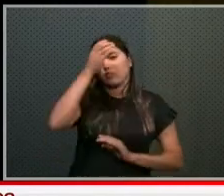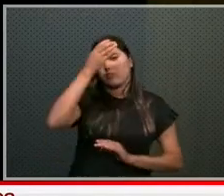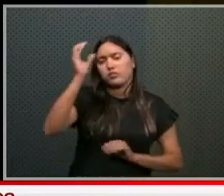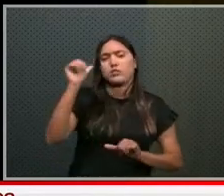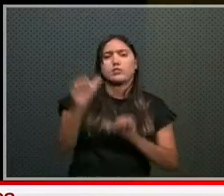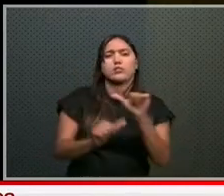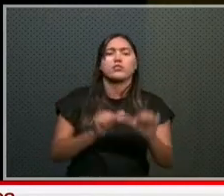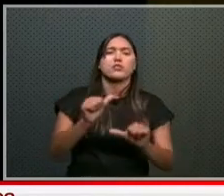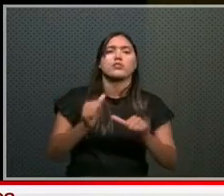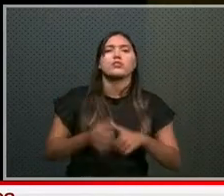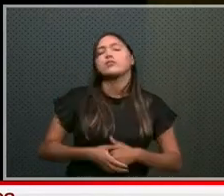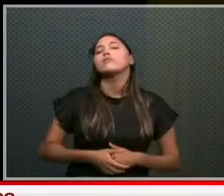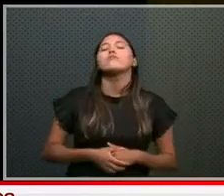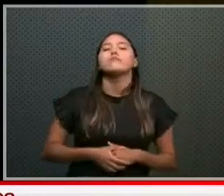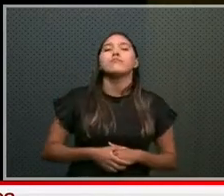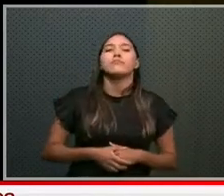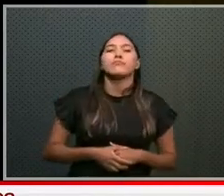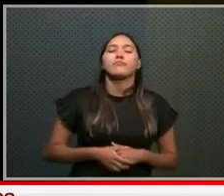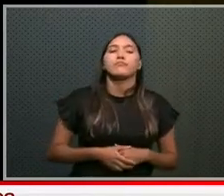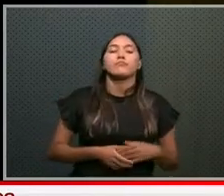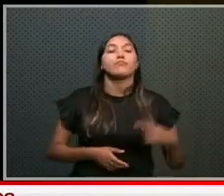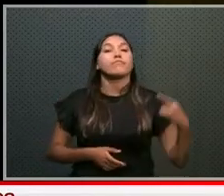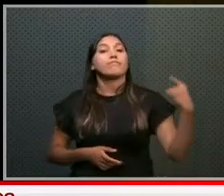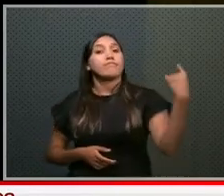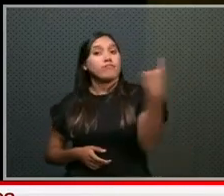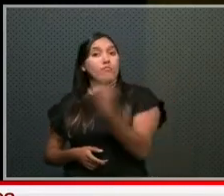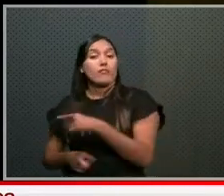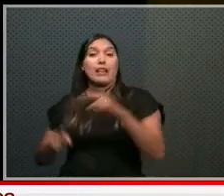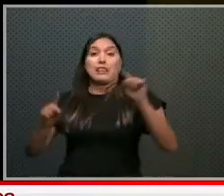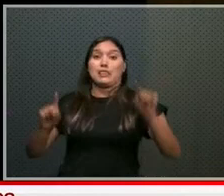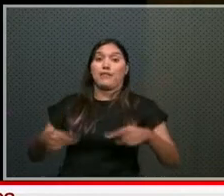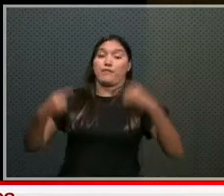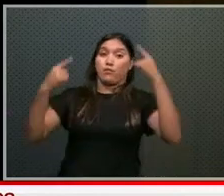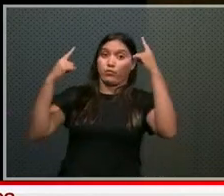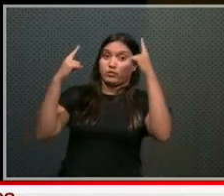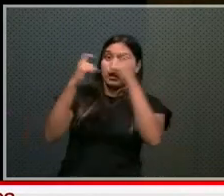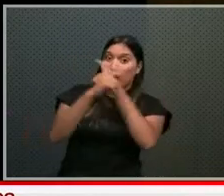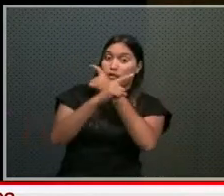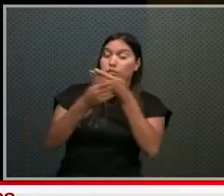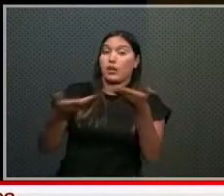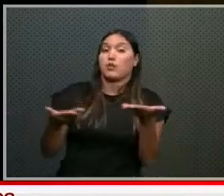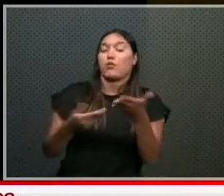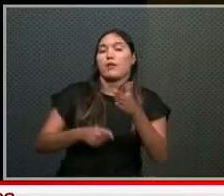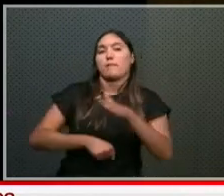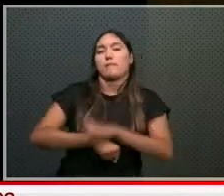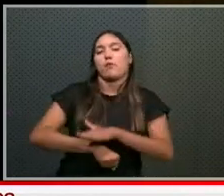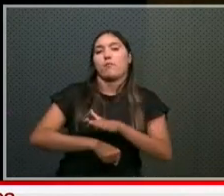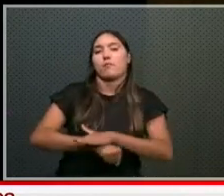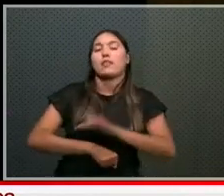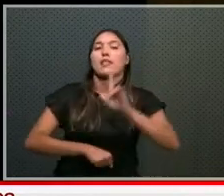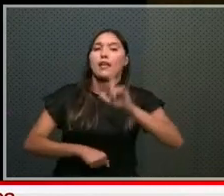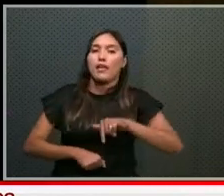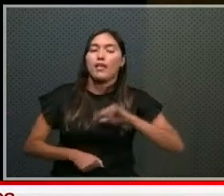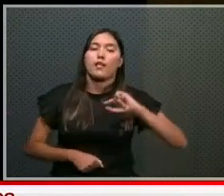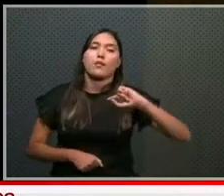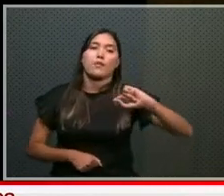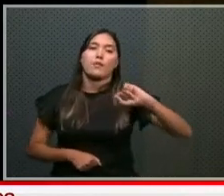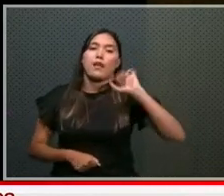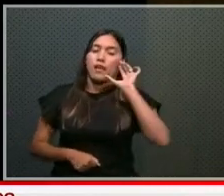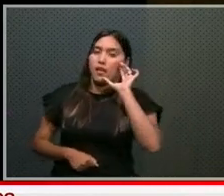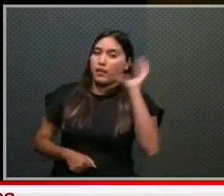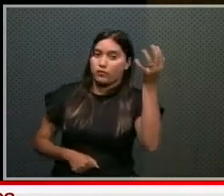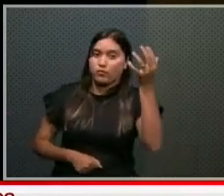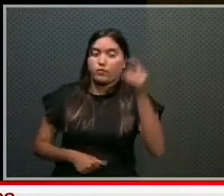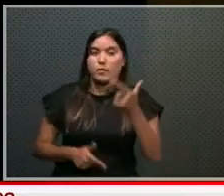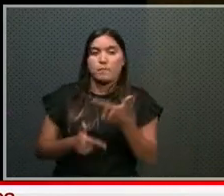transformador o nosso desafio portanto nesse momento será resolver